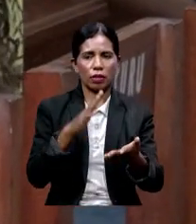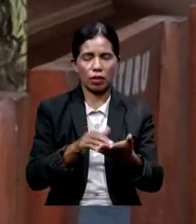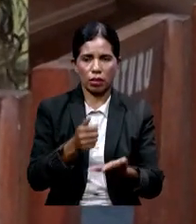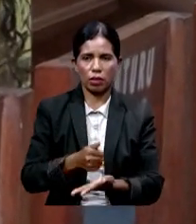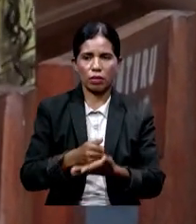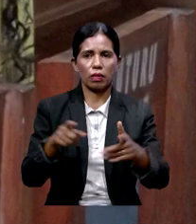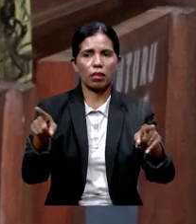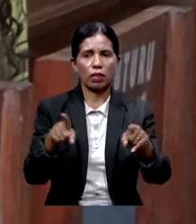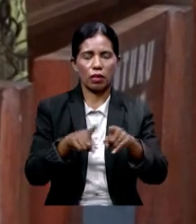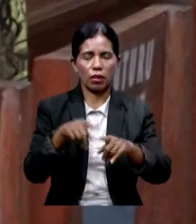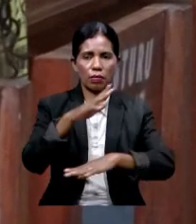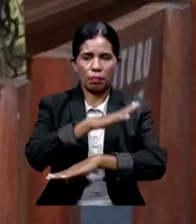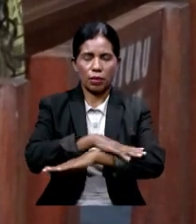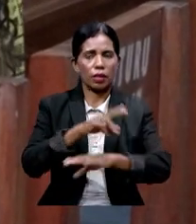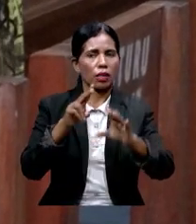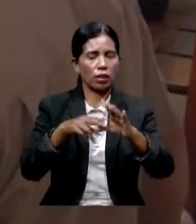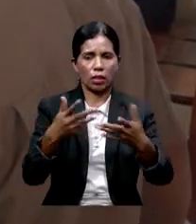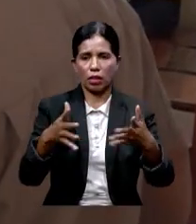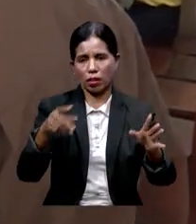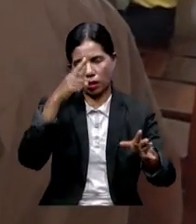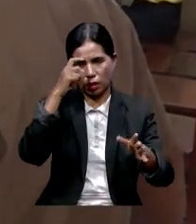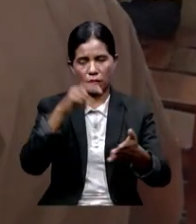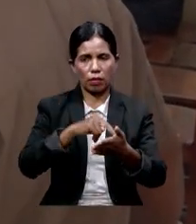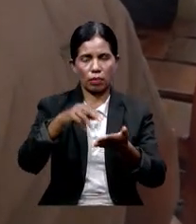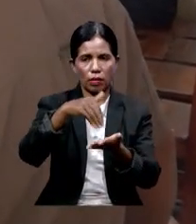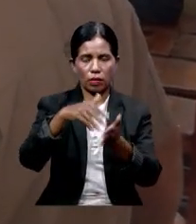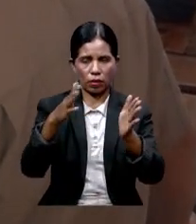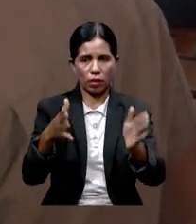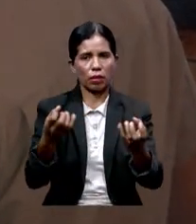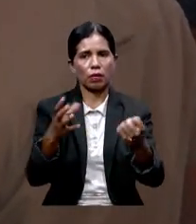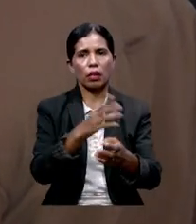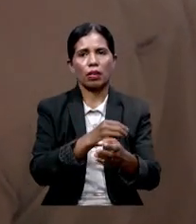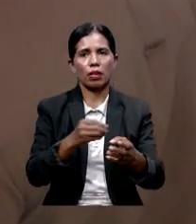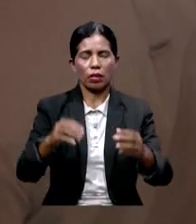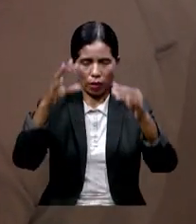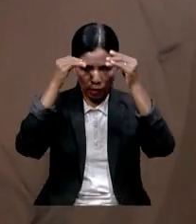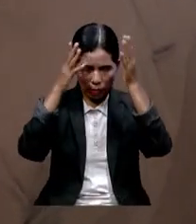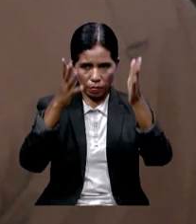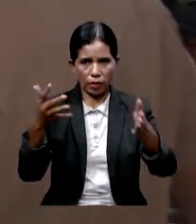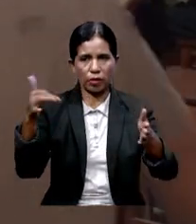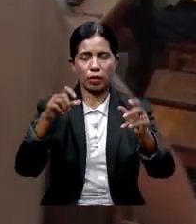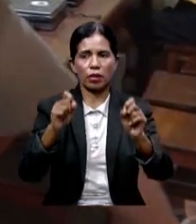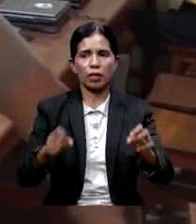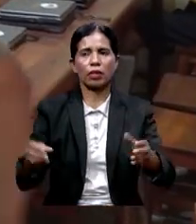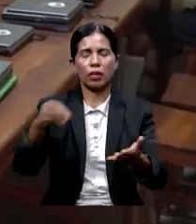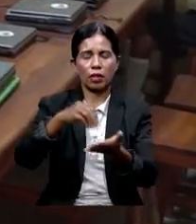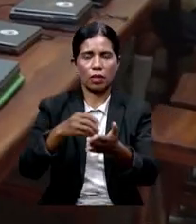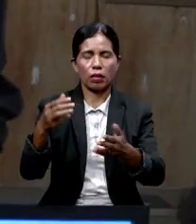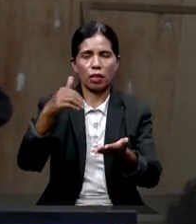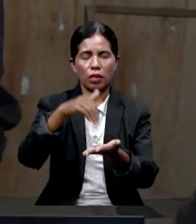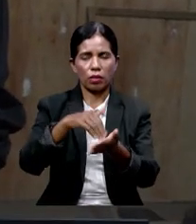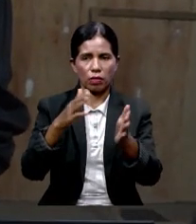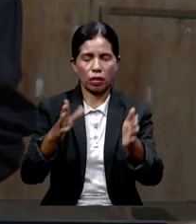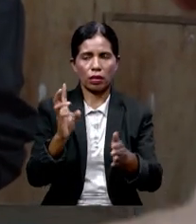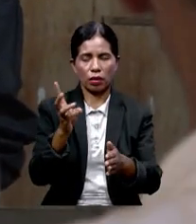facilidade hanesa mesa no cadeira lato, tamba número aluno barak, hodi obrigada professor Sira tem que acumula estudante ne nulu